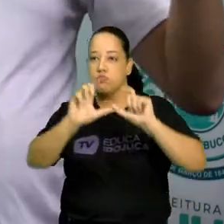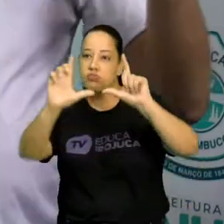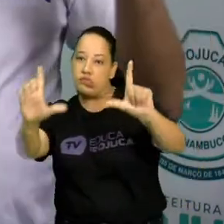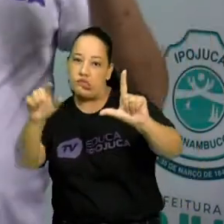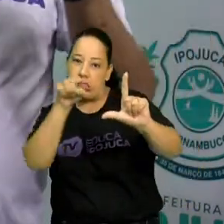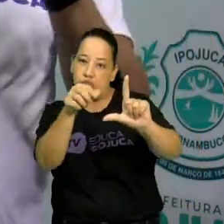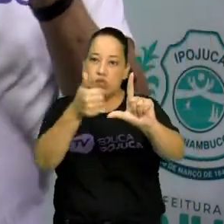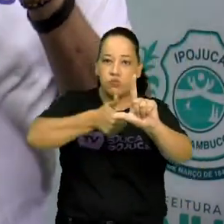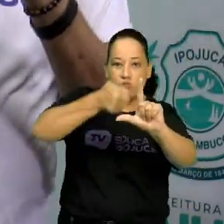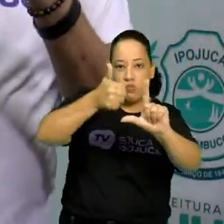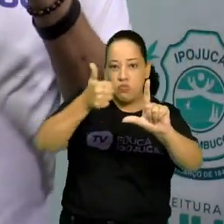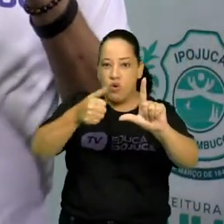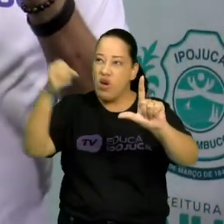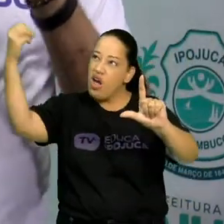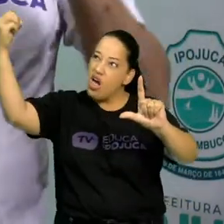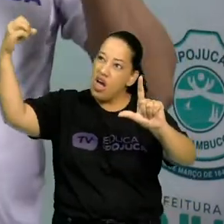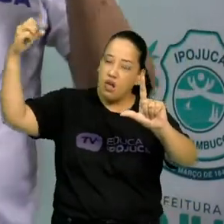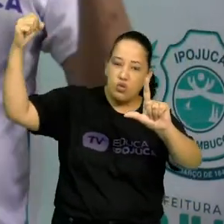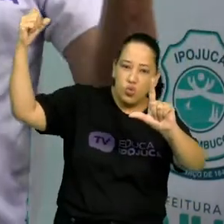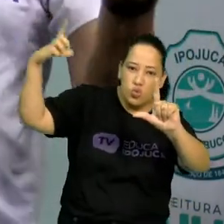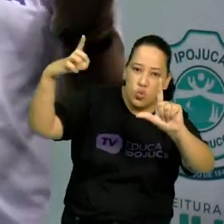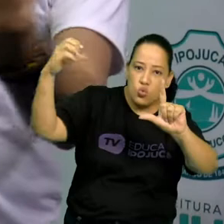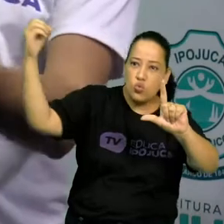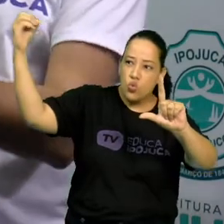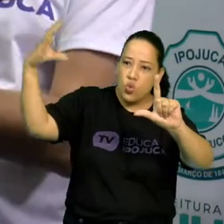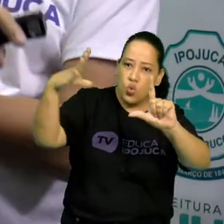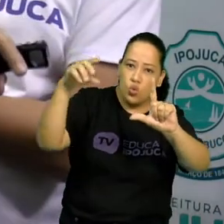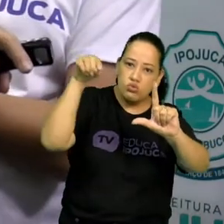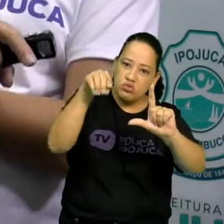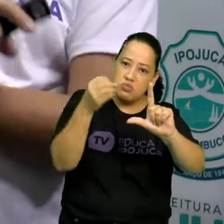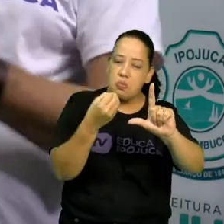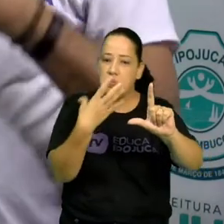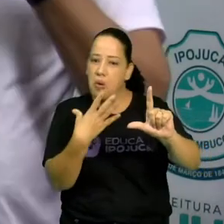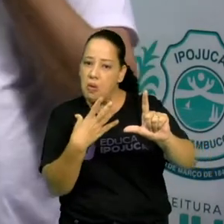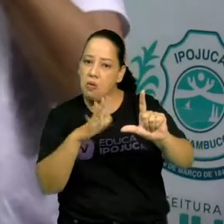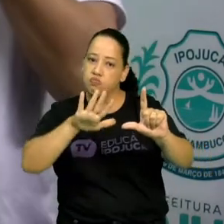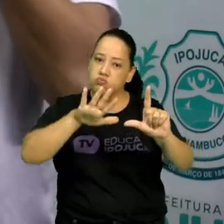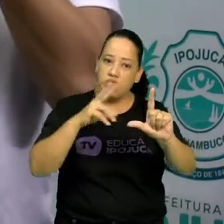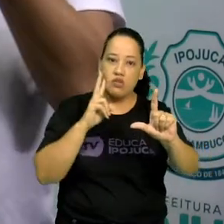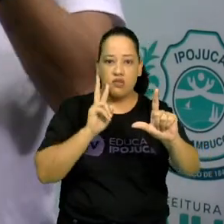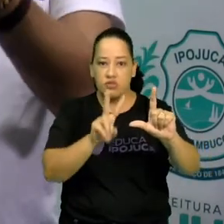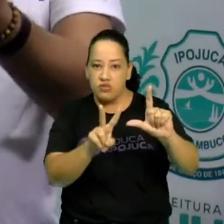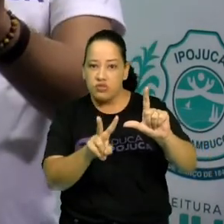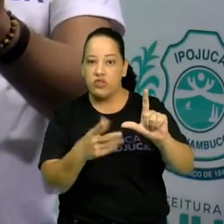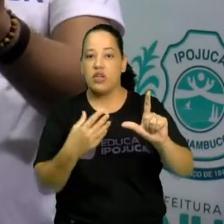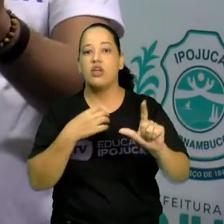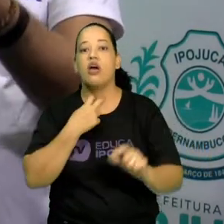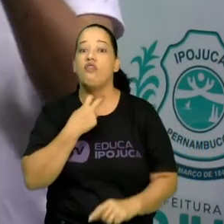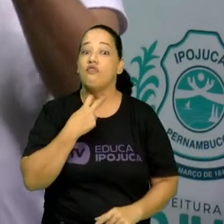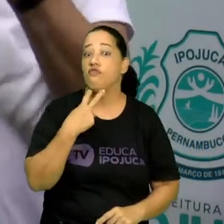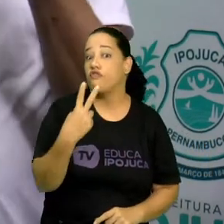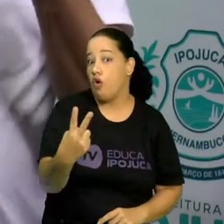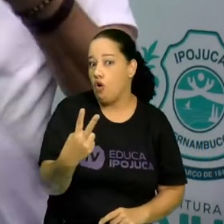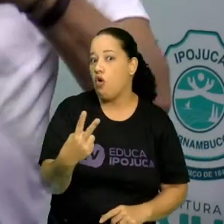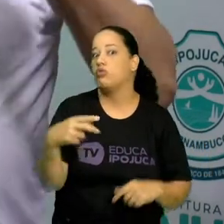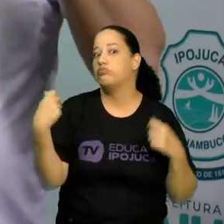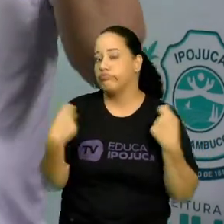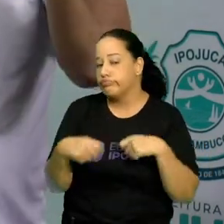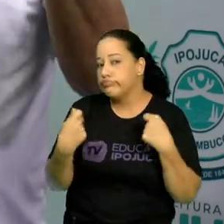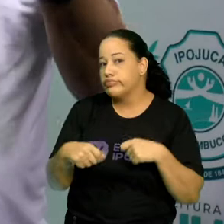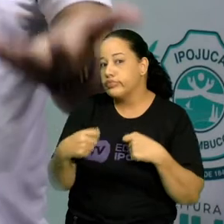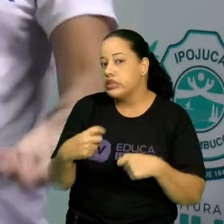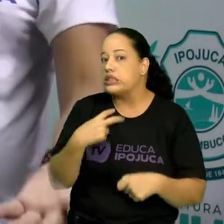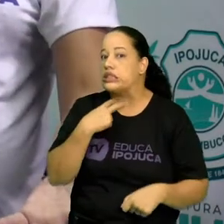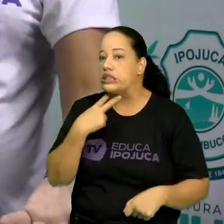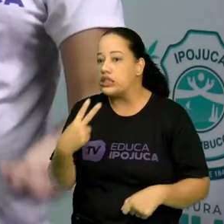ver se está de acordo com a luz, se a luz está de acordo com o figurino. A gente vai trabalhar a nossa voz para colocá-la